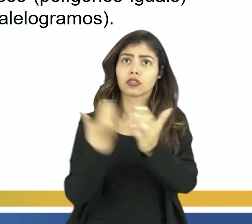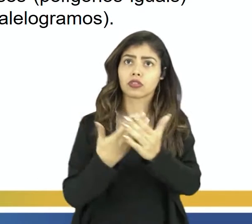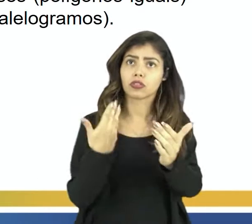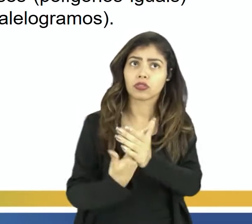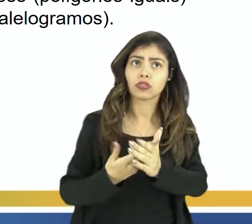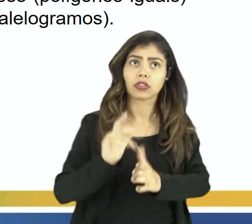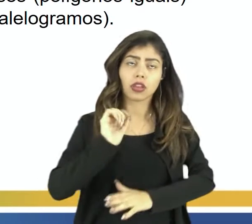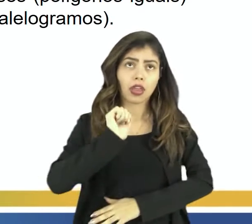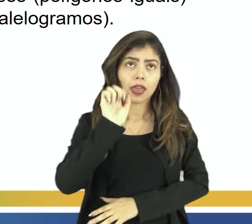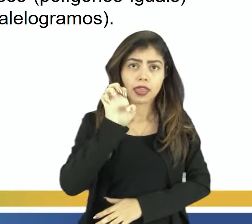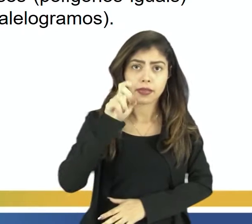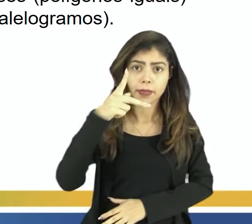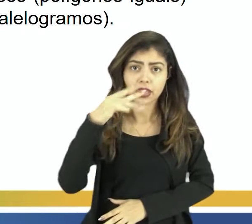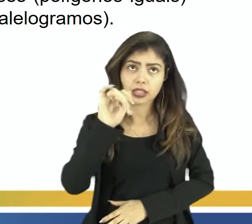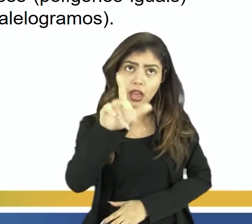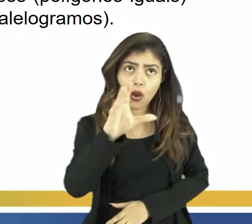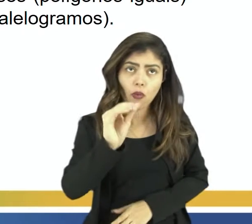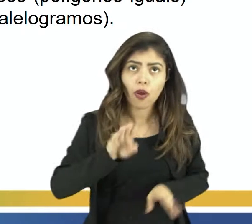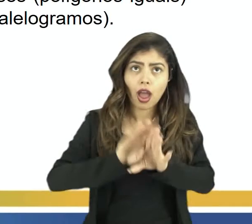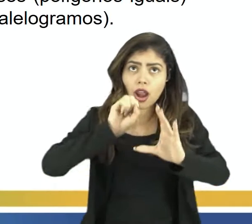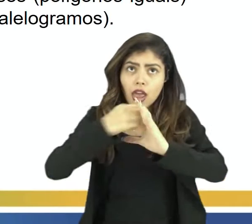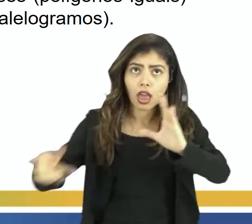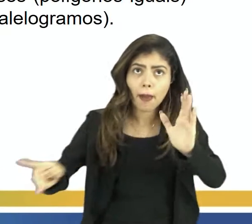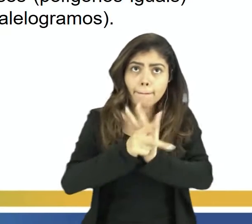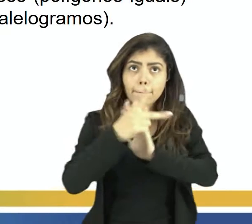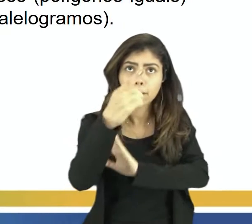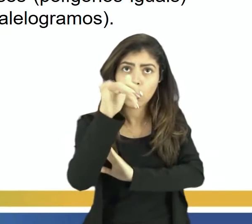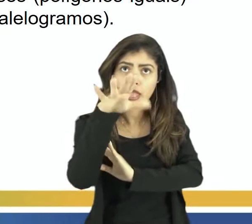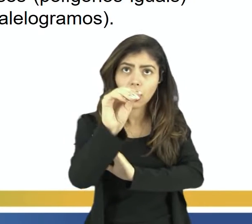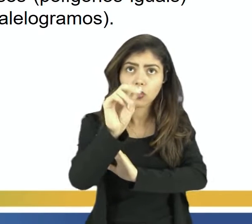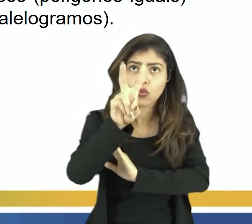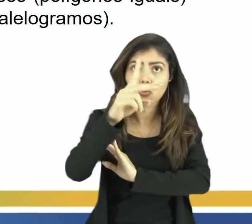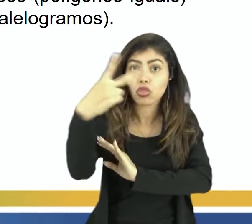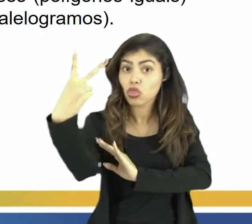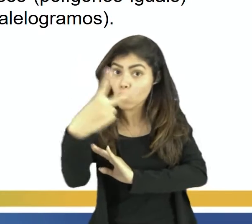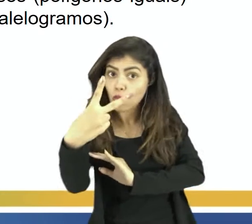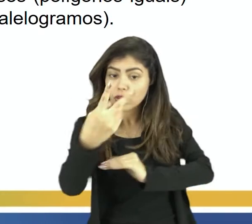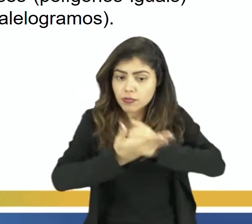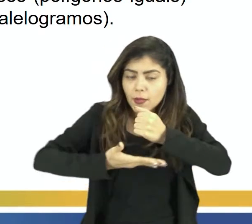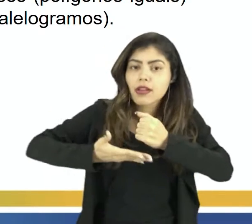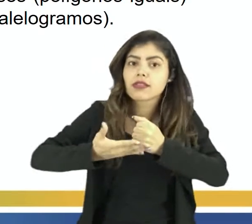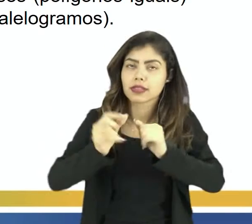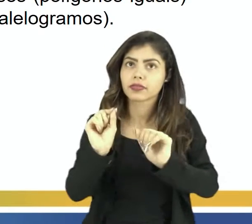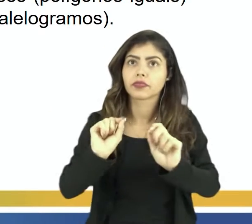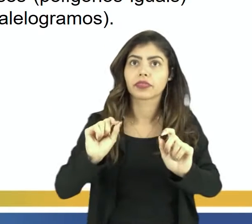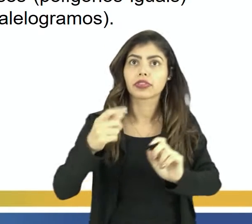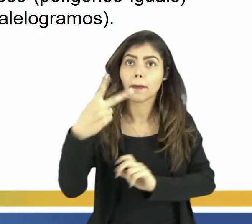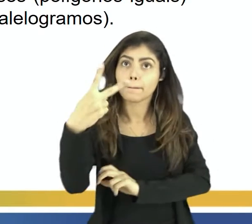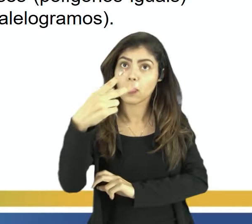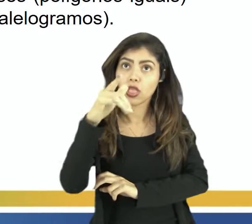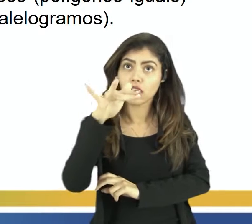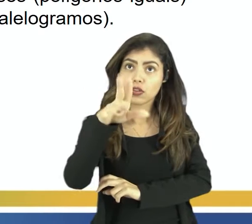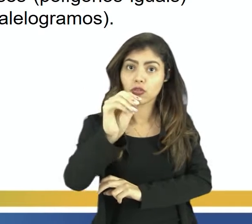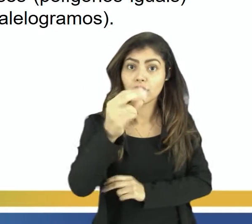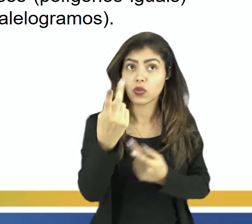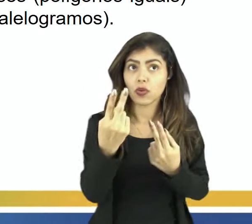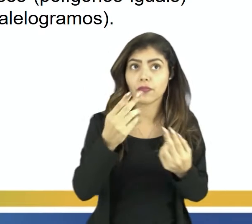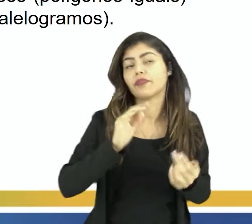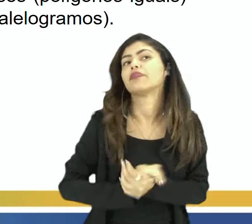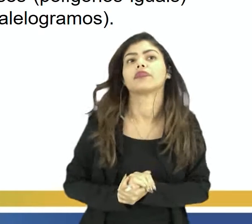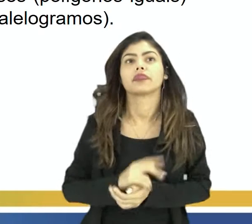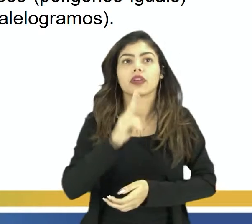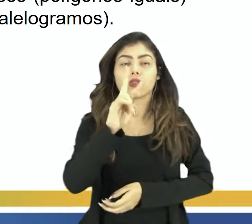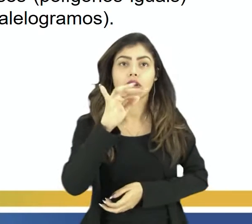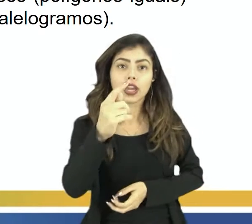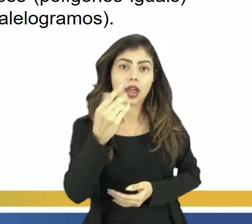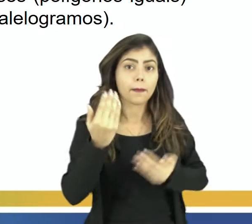geometria espacial. É caracterizado por ser um poliedro convexo, com duas bases, polígonos iguais, congruentes